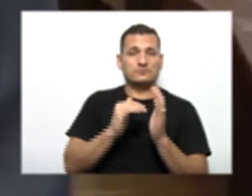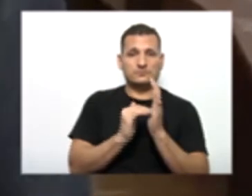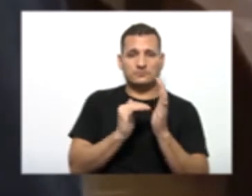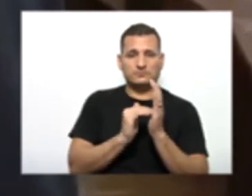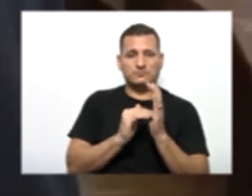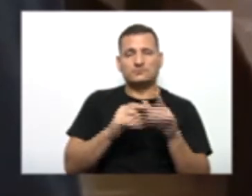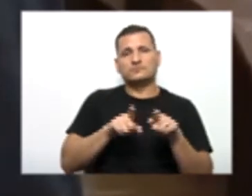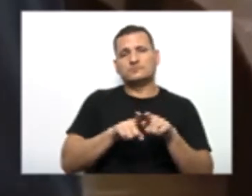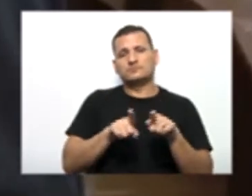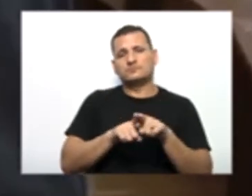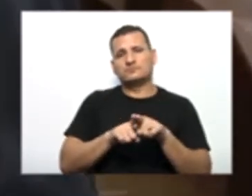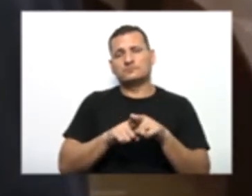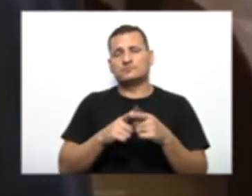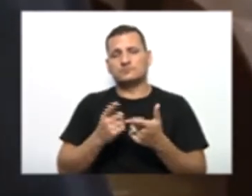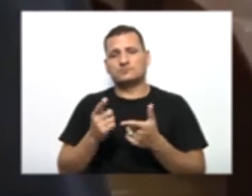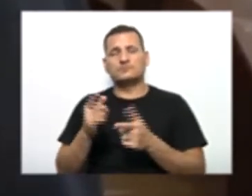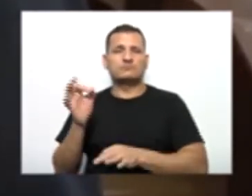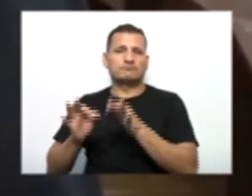Né? Essa lei